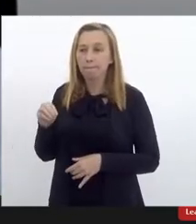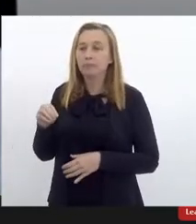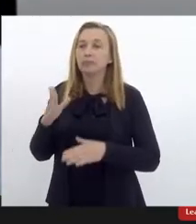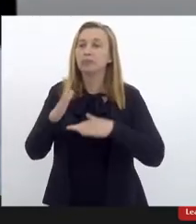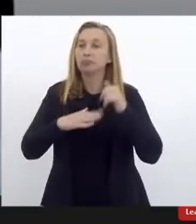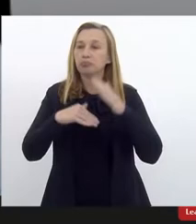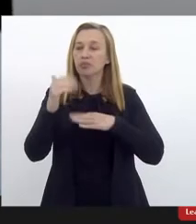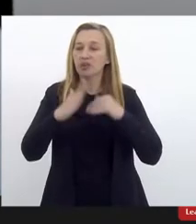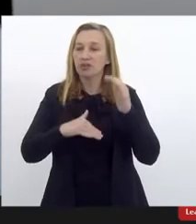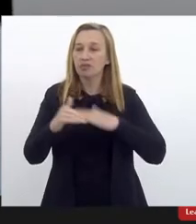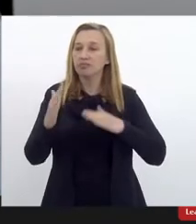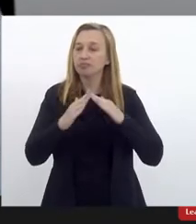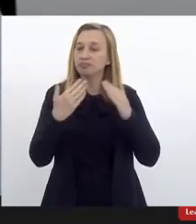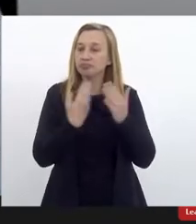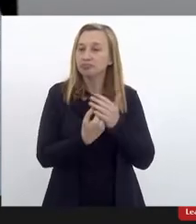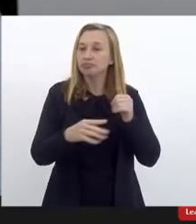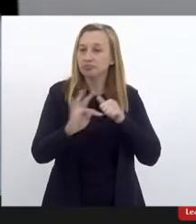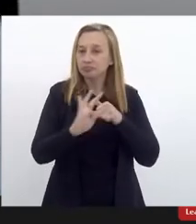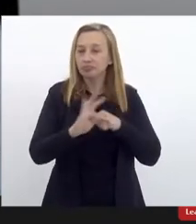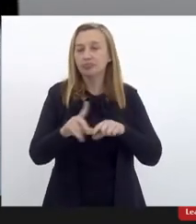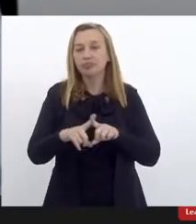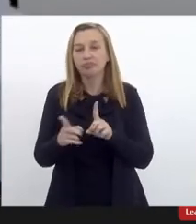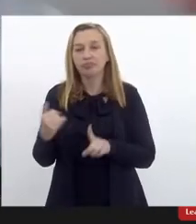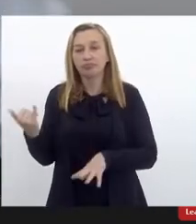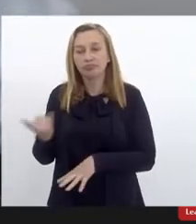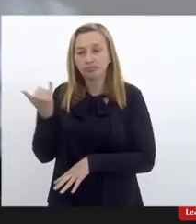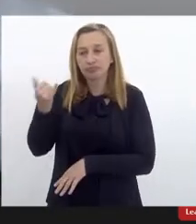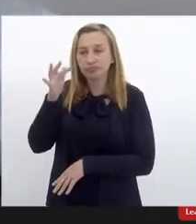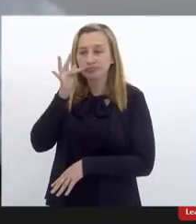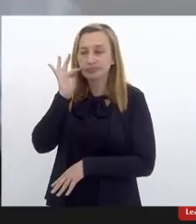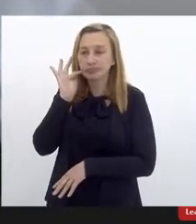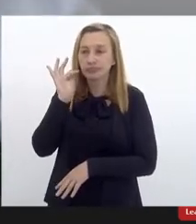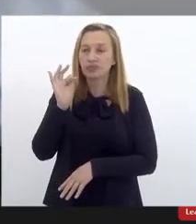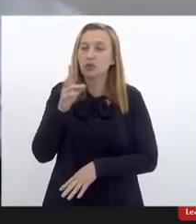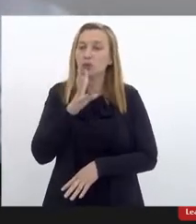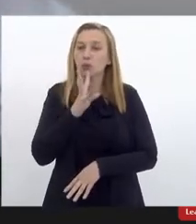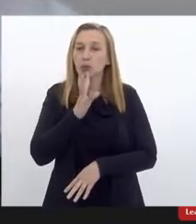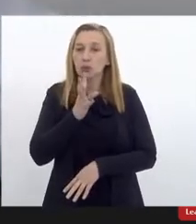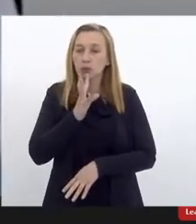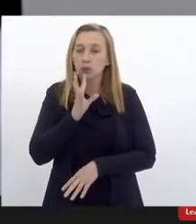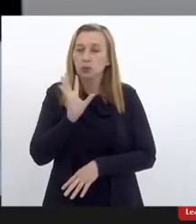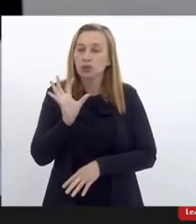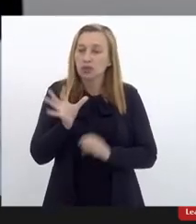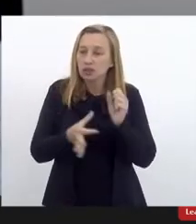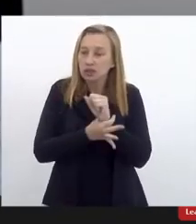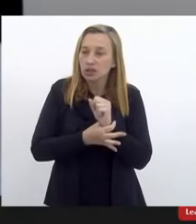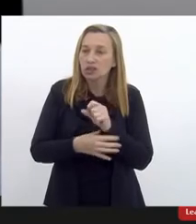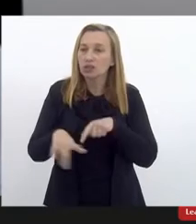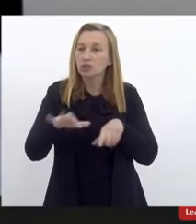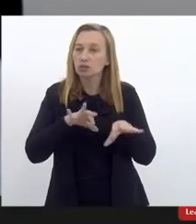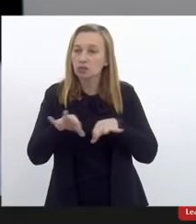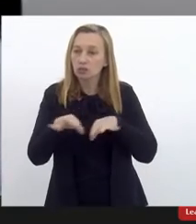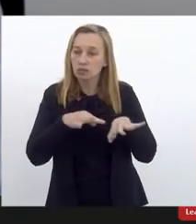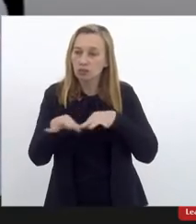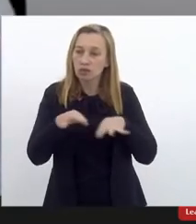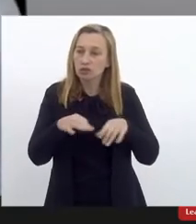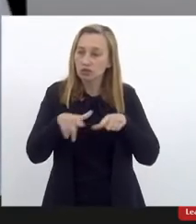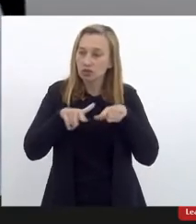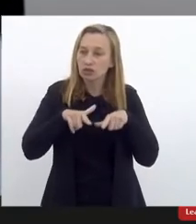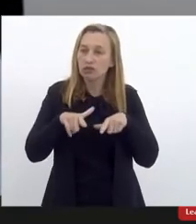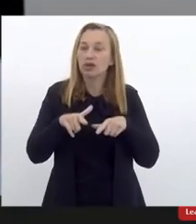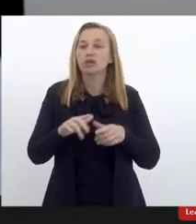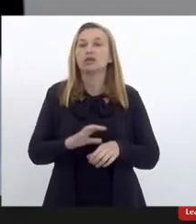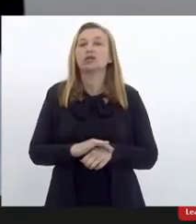da FAETEC, mas é importante também, Flávio, que haja um reconhecimento assegurando o que o plano de carreira assegura,